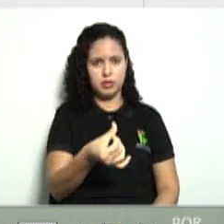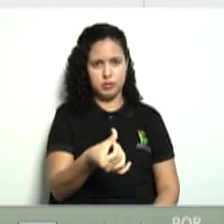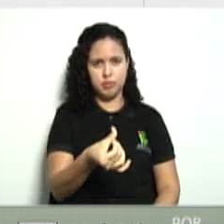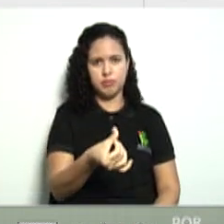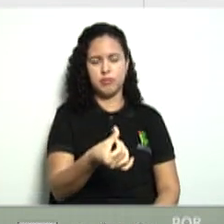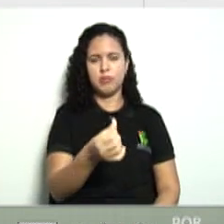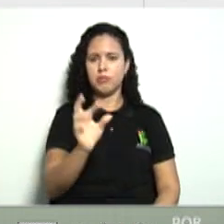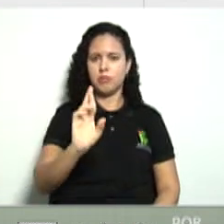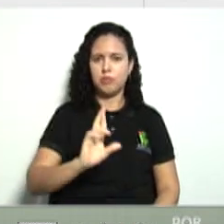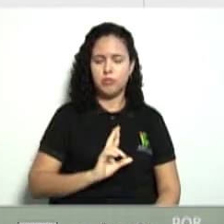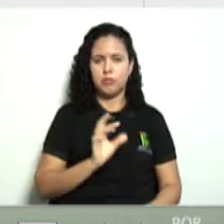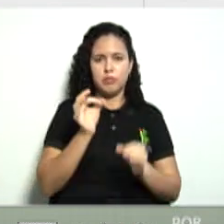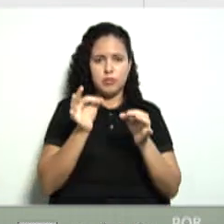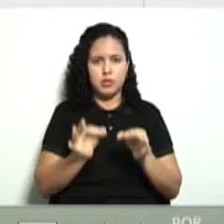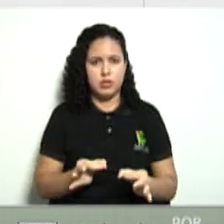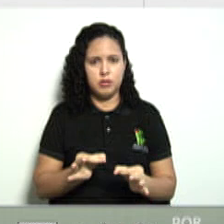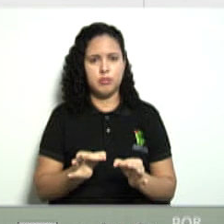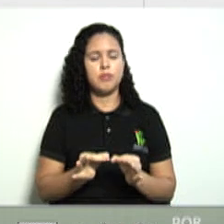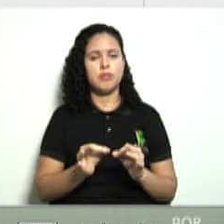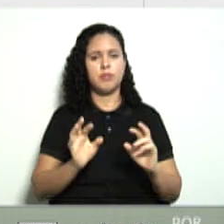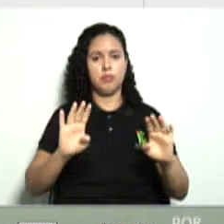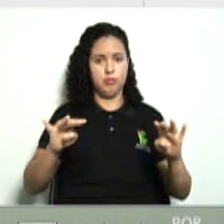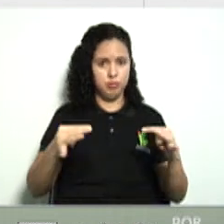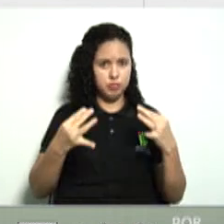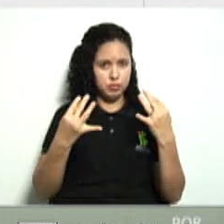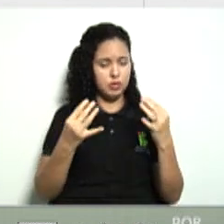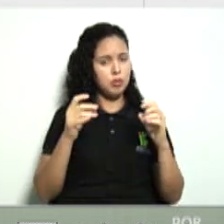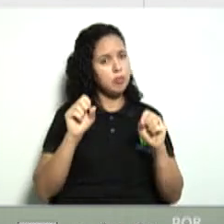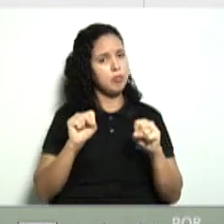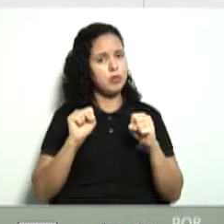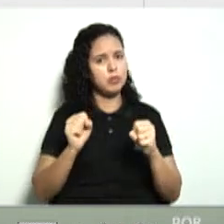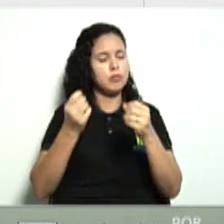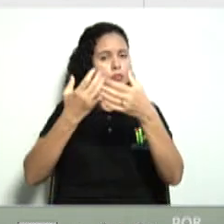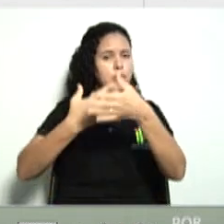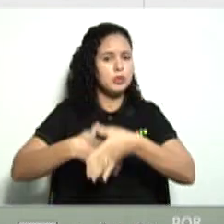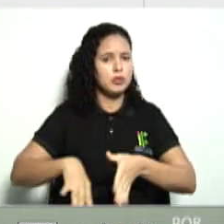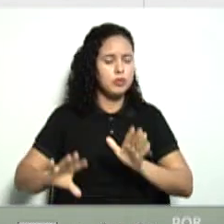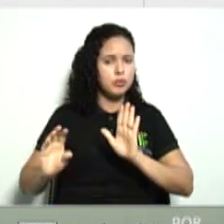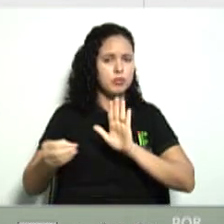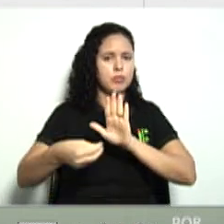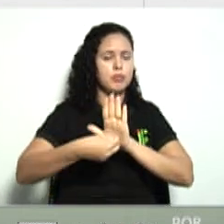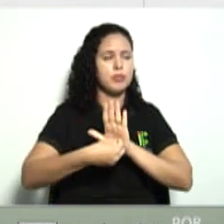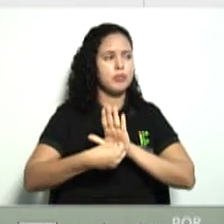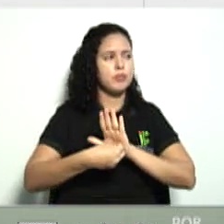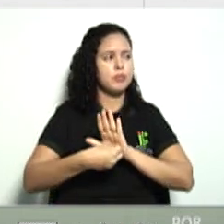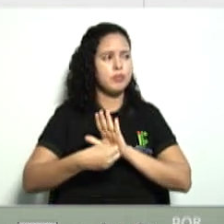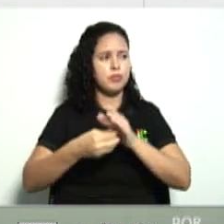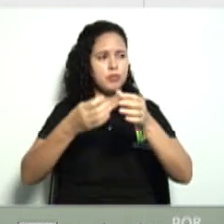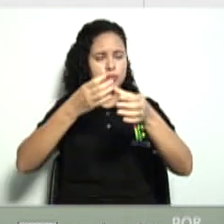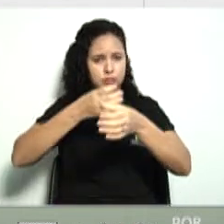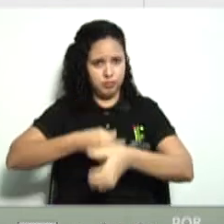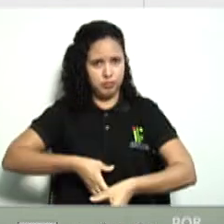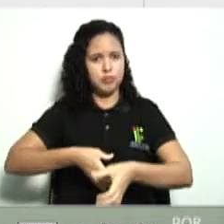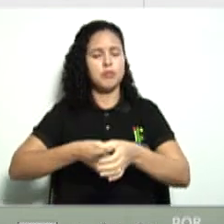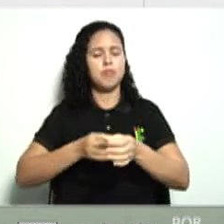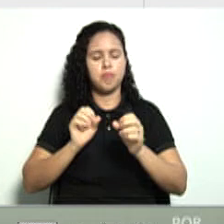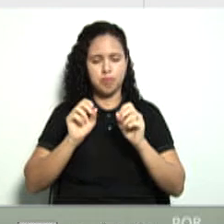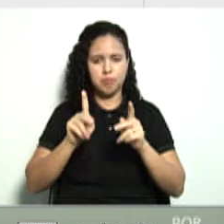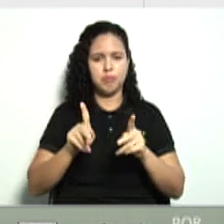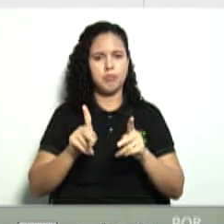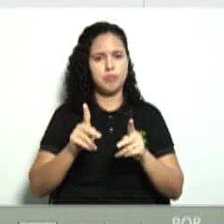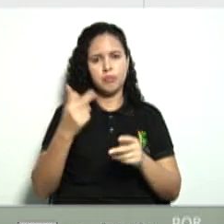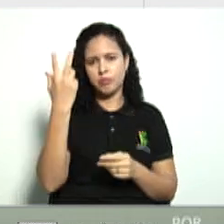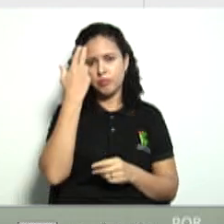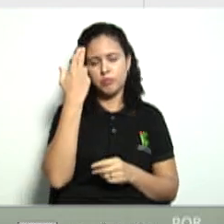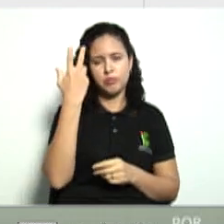ao mesmo. Tá? Então, só prestar atenção nisso aí, que pode ser que caia até em concurso. Isso aí é muito comum a gente ver